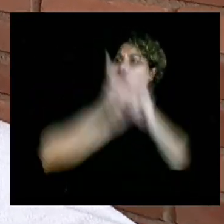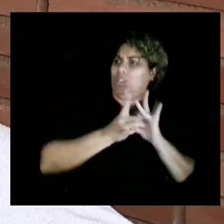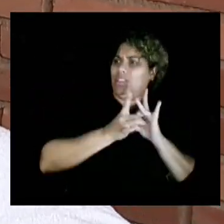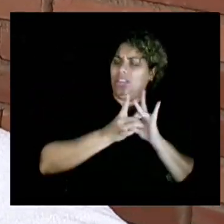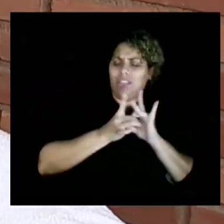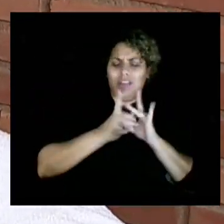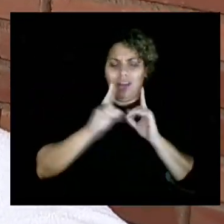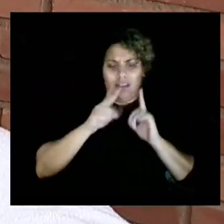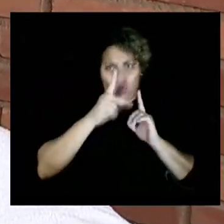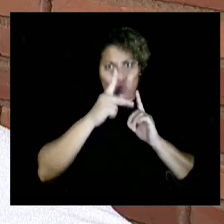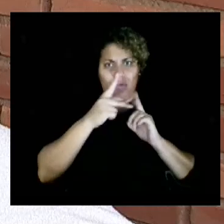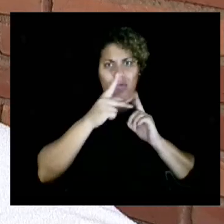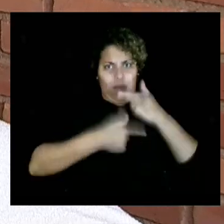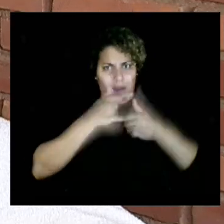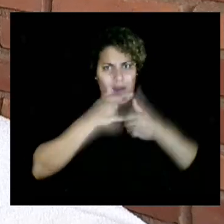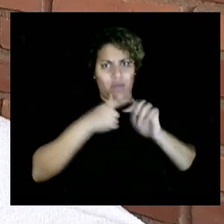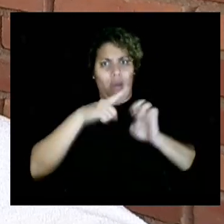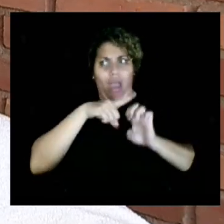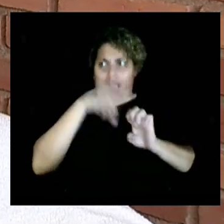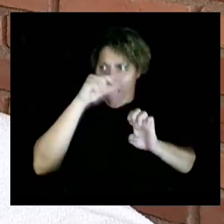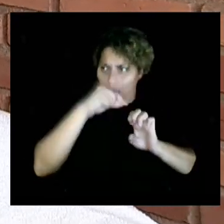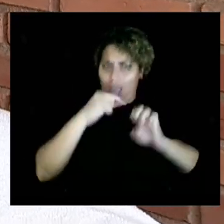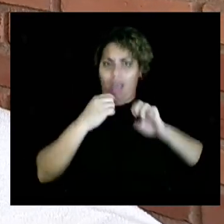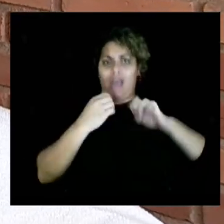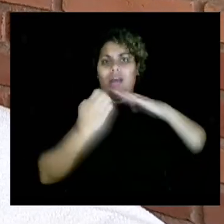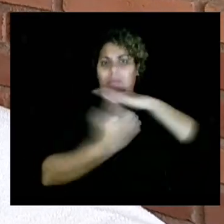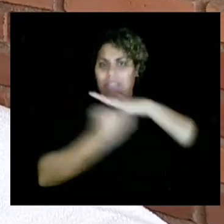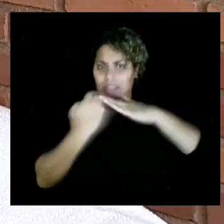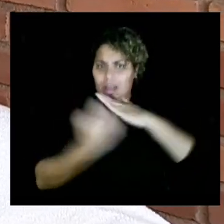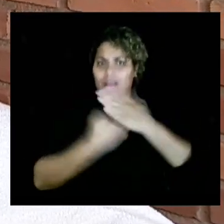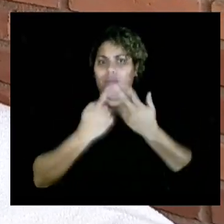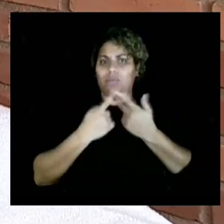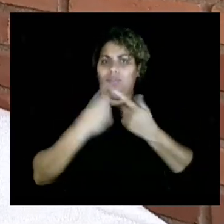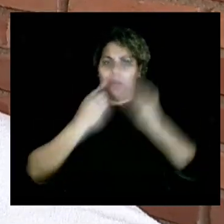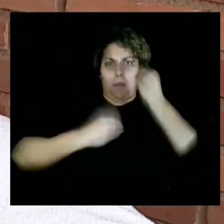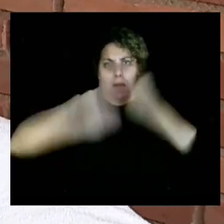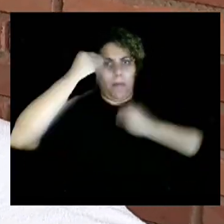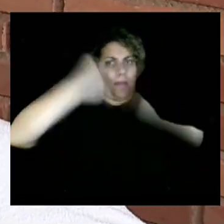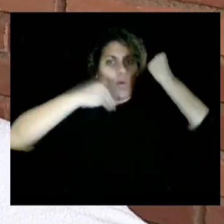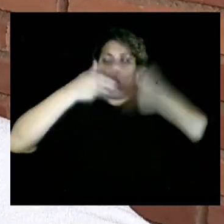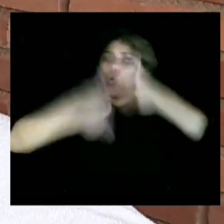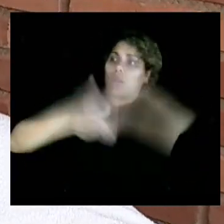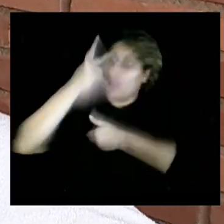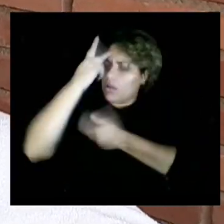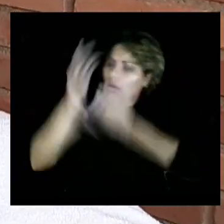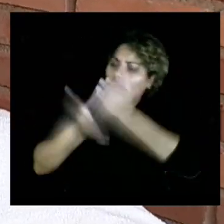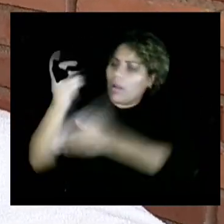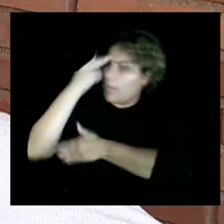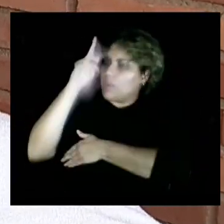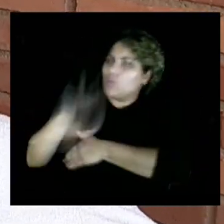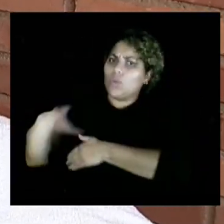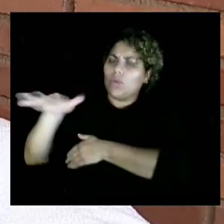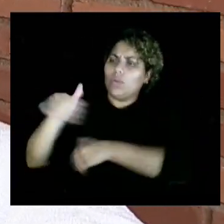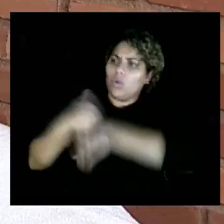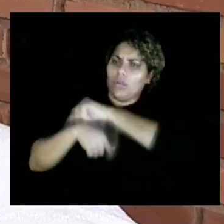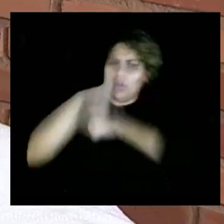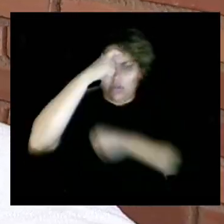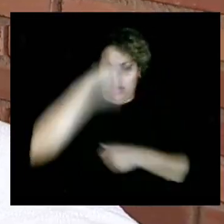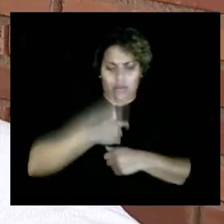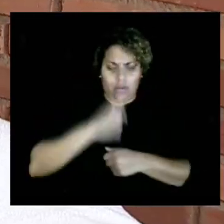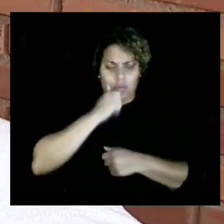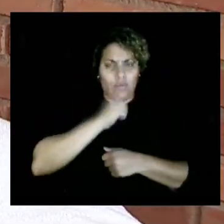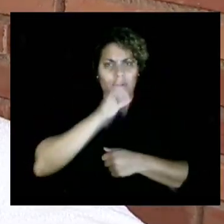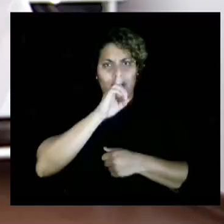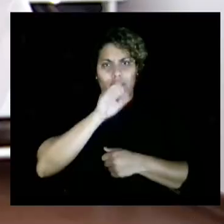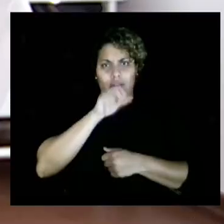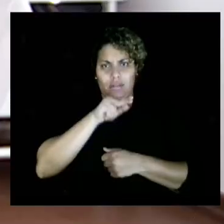empresária, esteticista, que tem que cuidar das pessoas, e da Dani que parece que bem exigida também